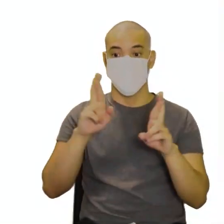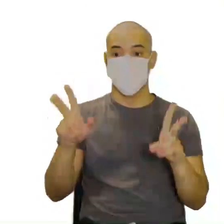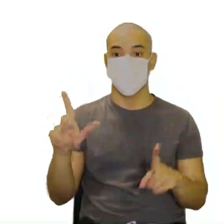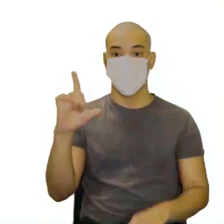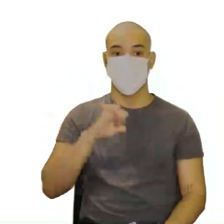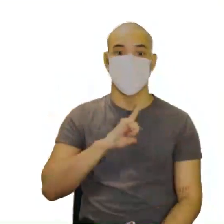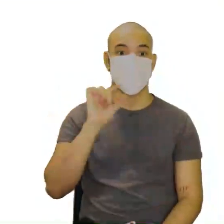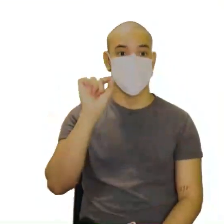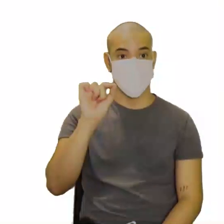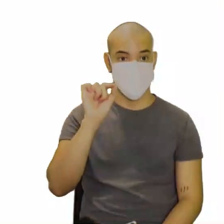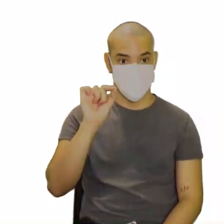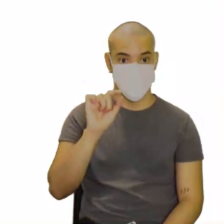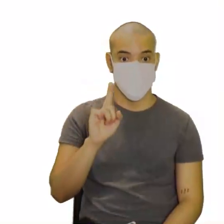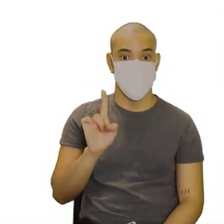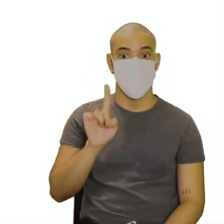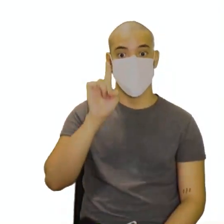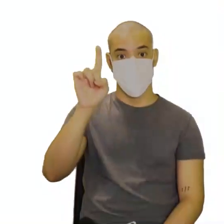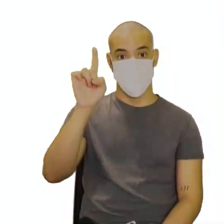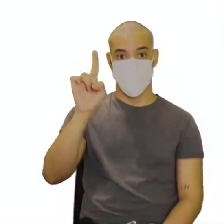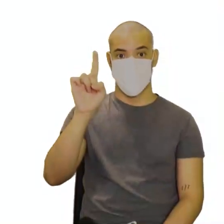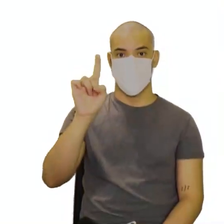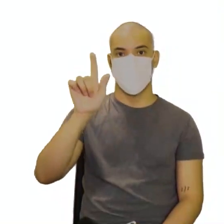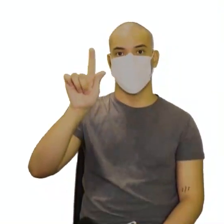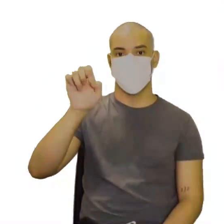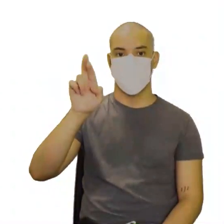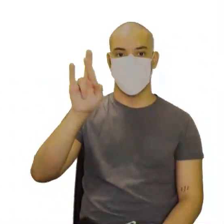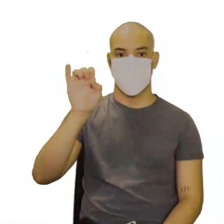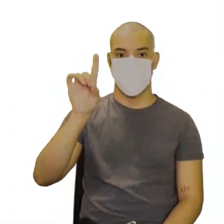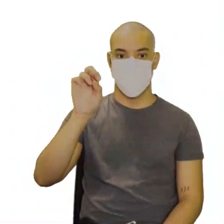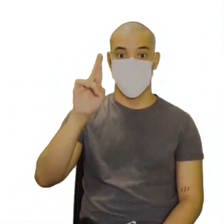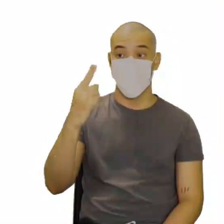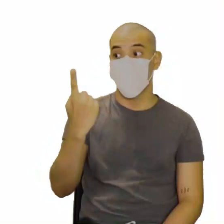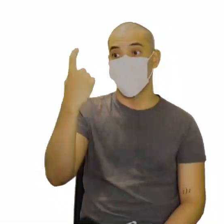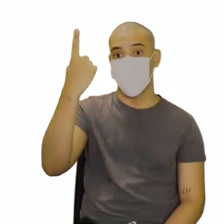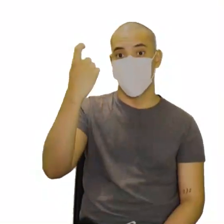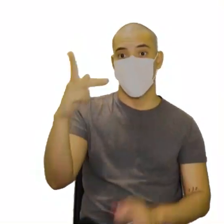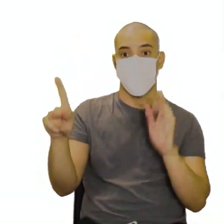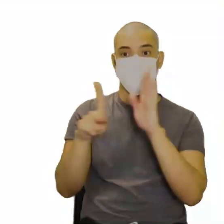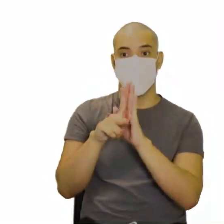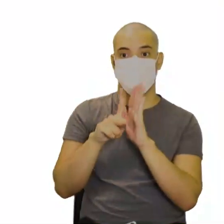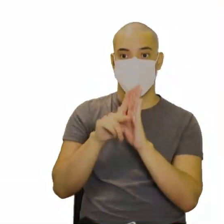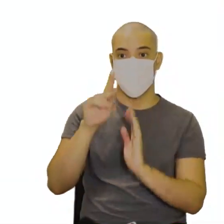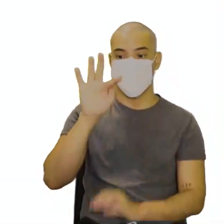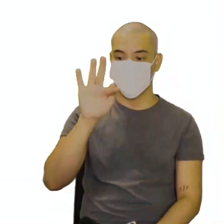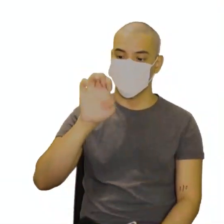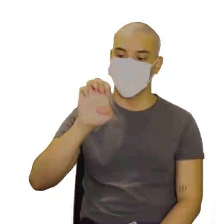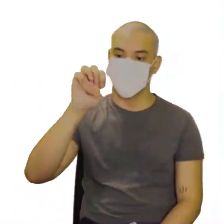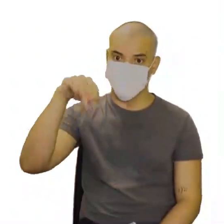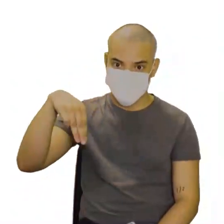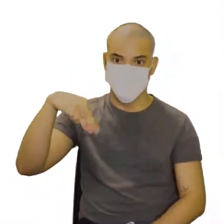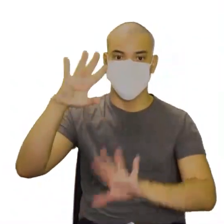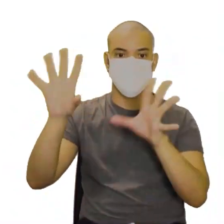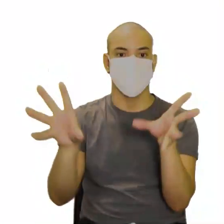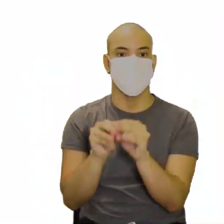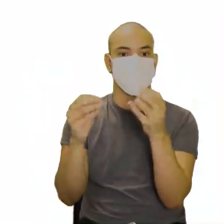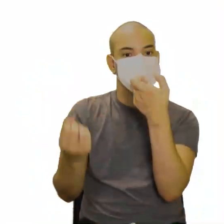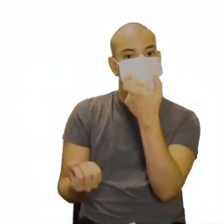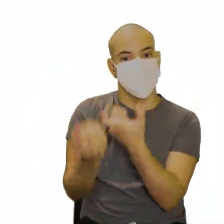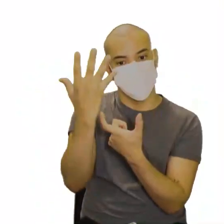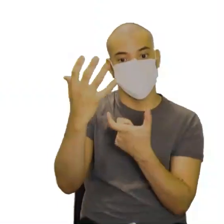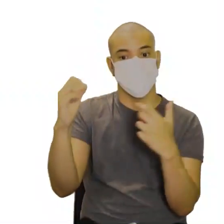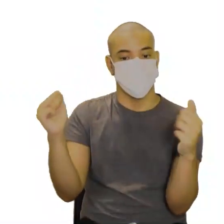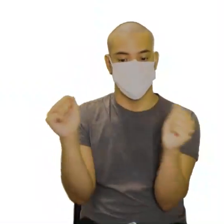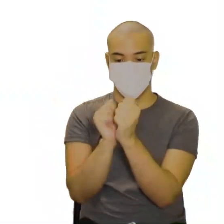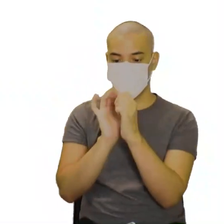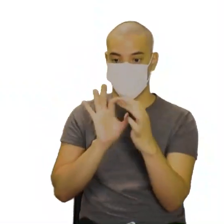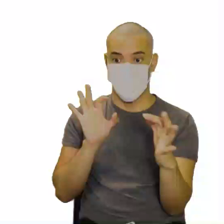tenho apenas um gerador aqui, eu tenho apenas uma eletromotriz, uma resistência interna e um resistor qualquer que está ligado a